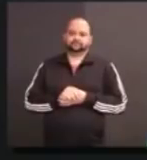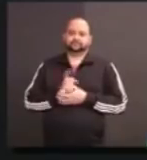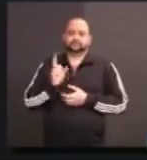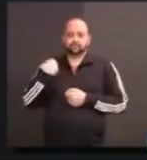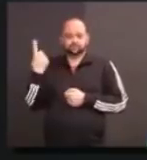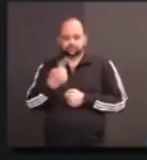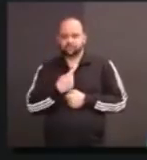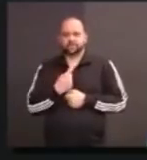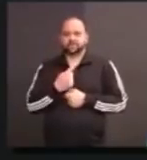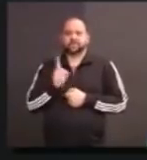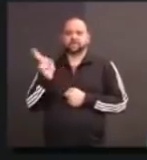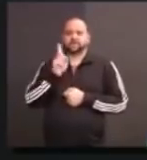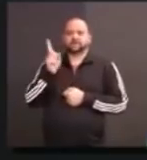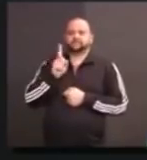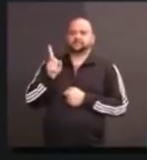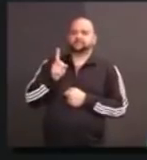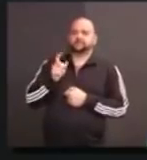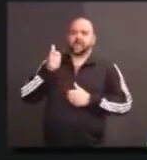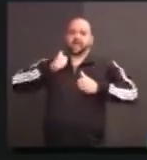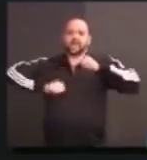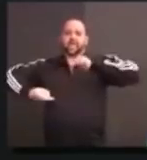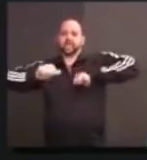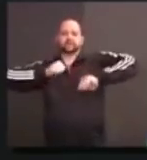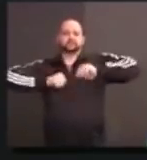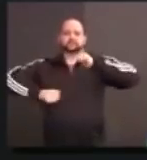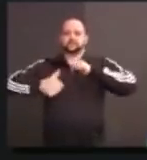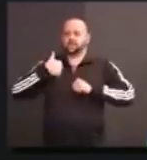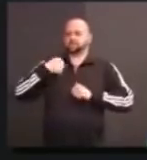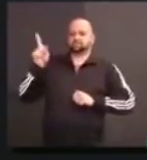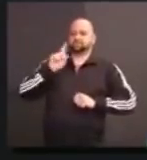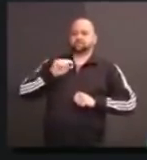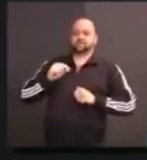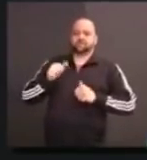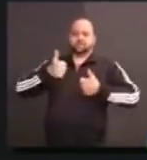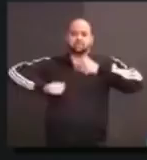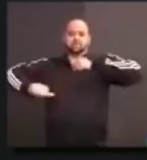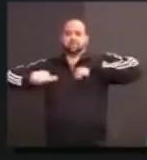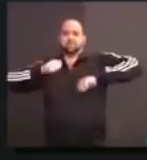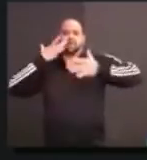Nós não somos showmans, eu não sou showman,